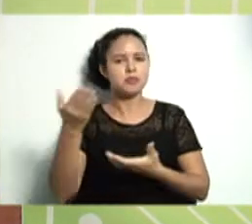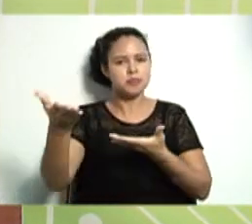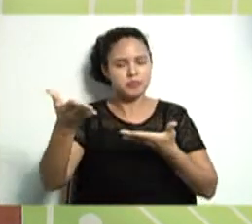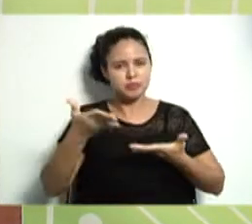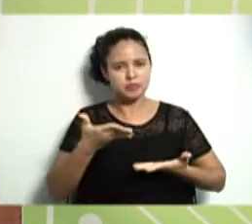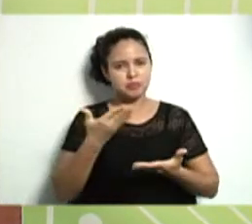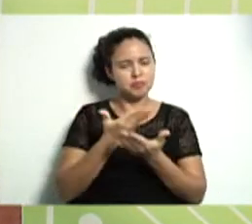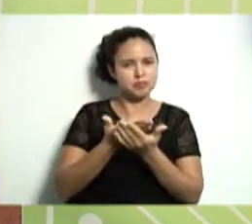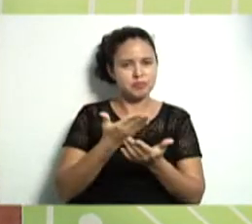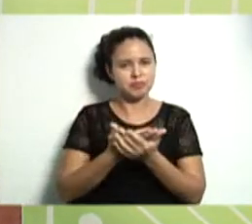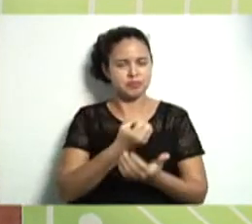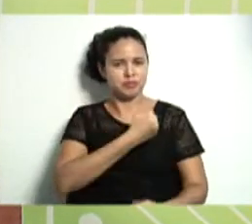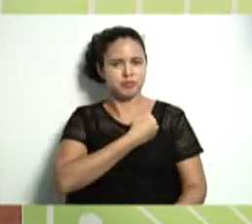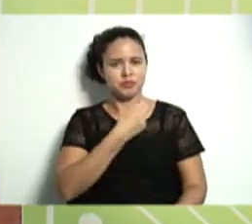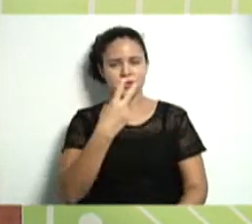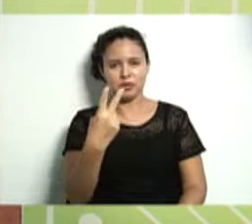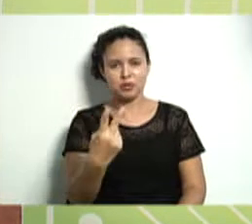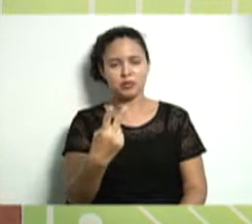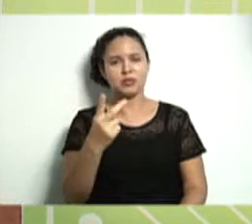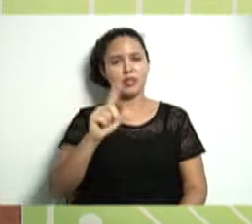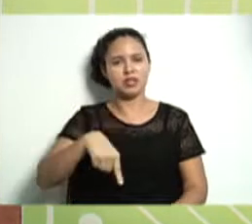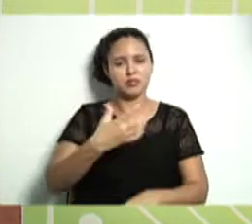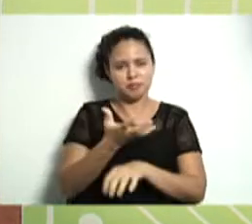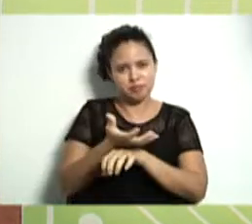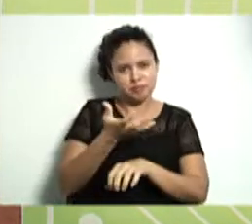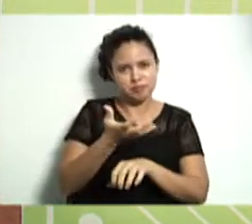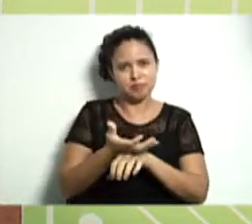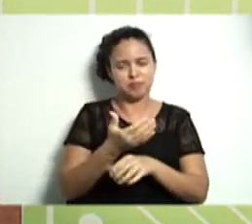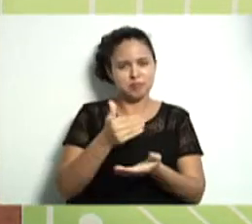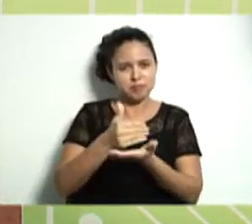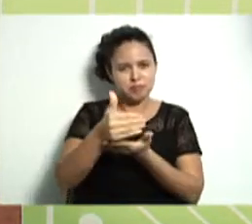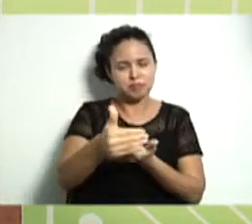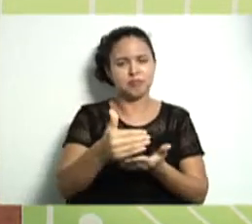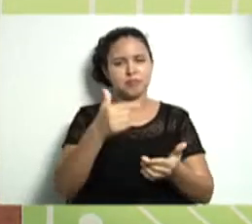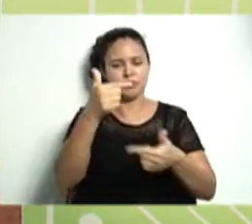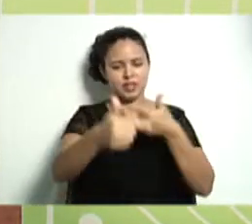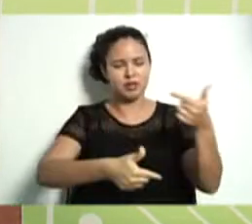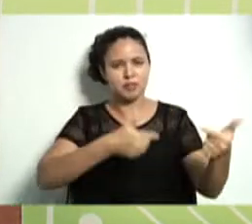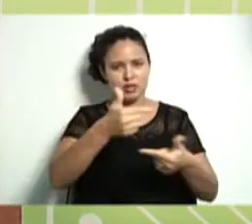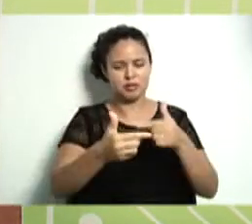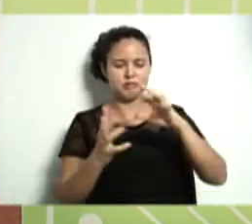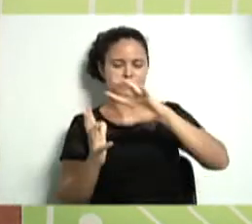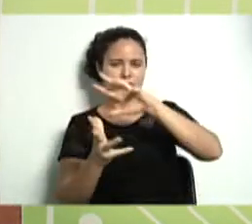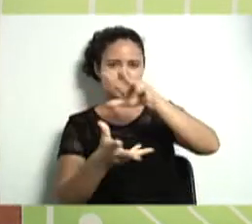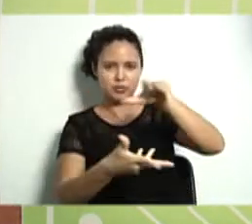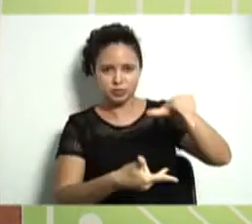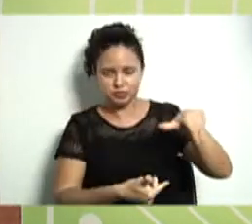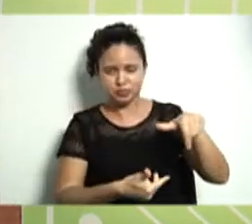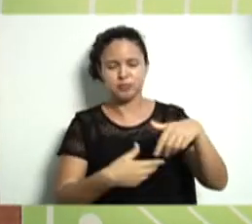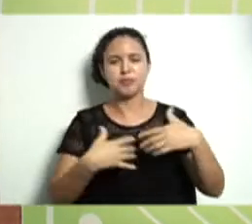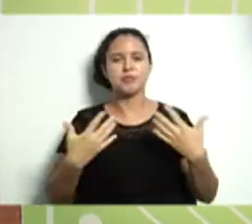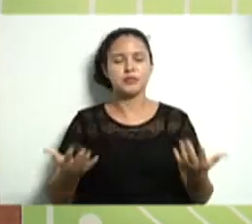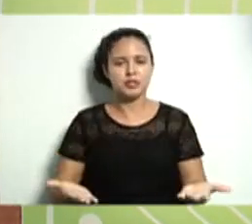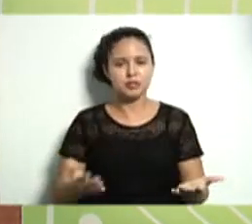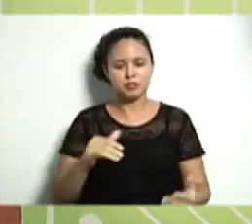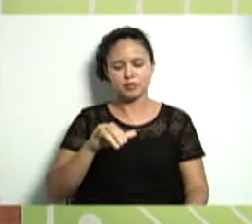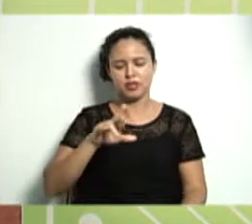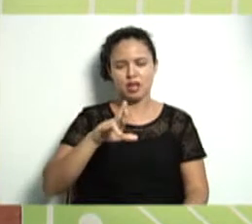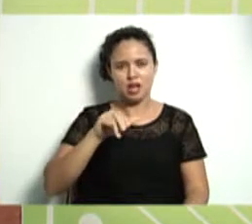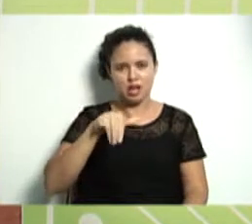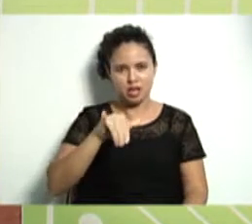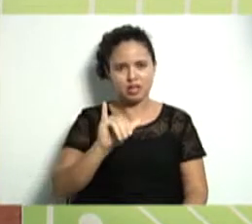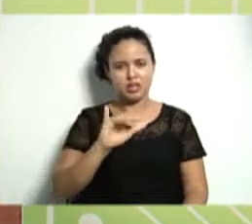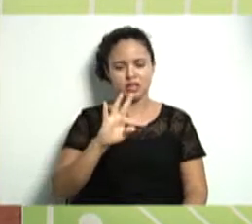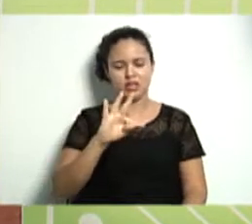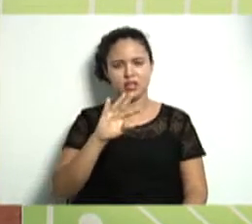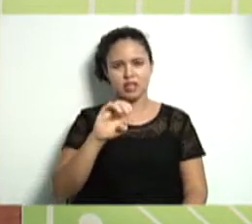número 2 da disciplina de Fundamentos do Mundo do Trabalho. Aí, como a Rai e Tech falaram